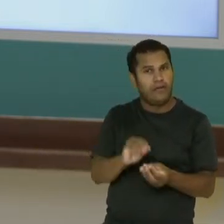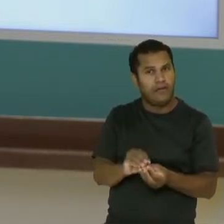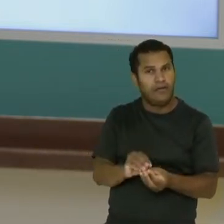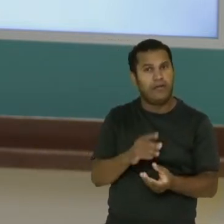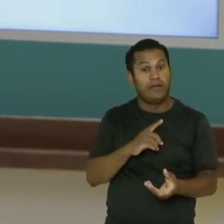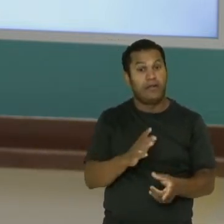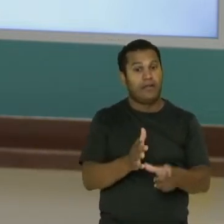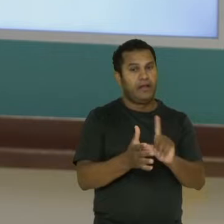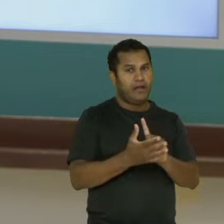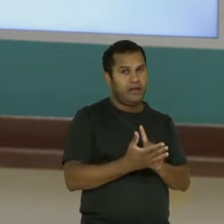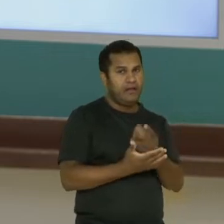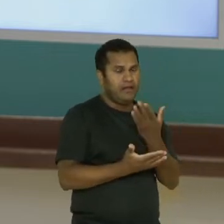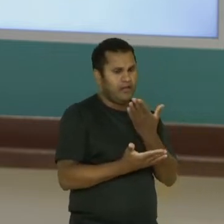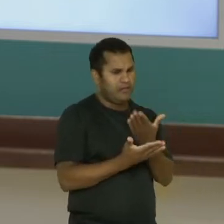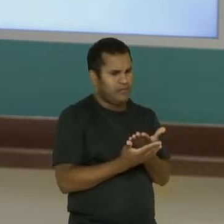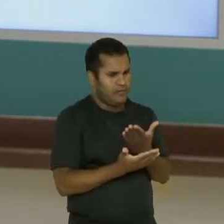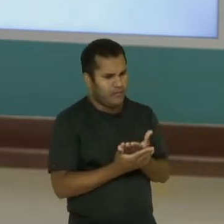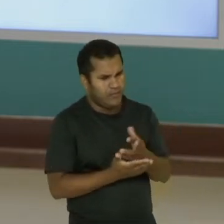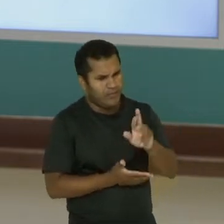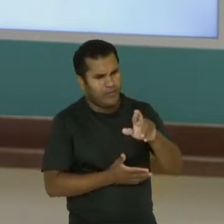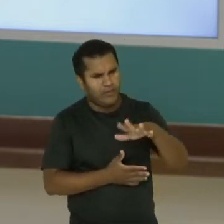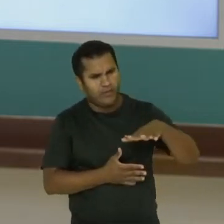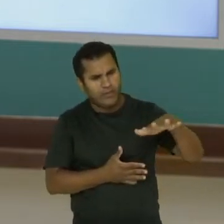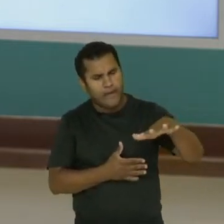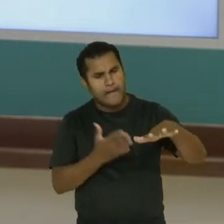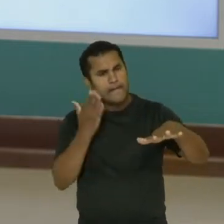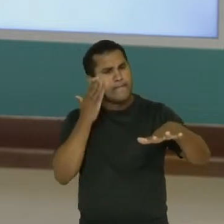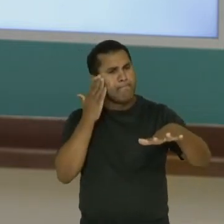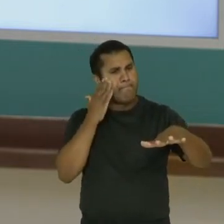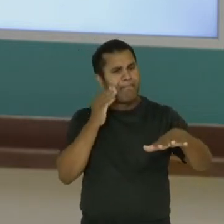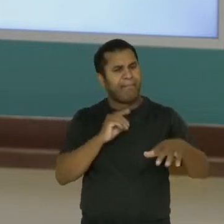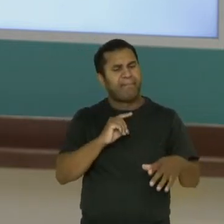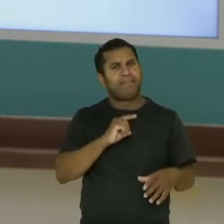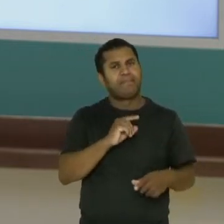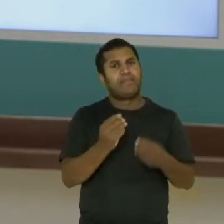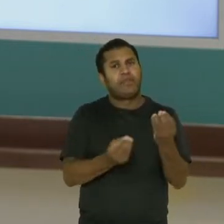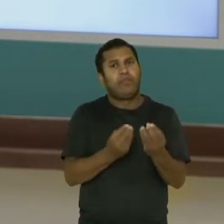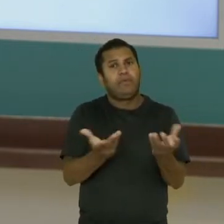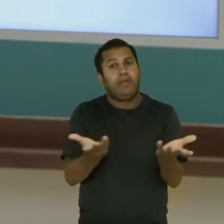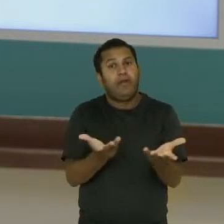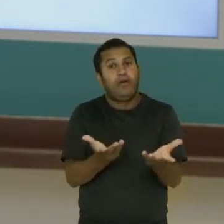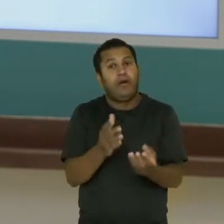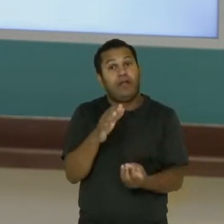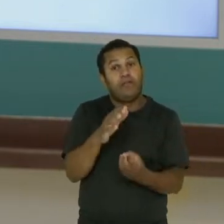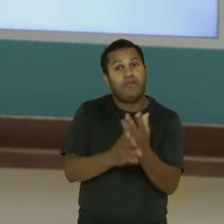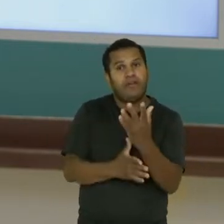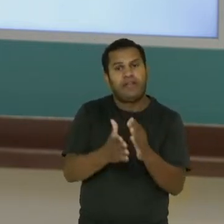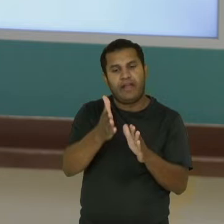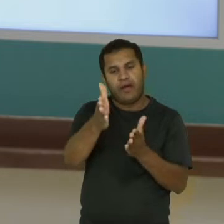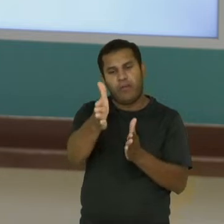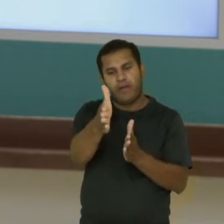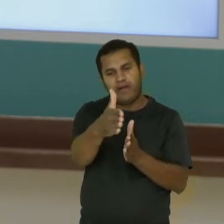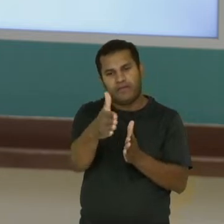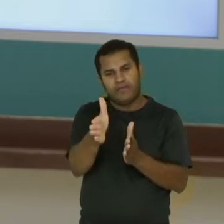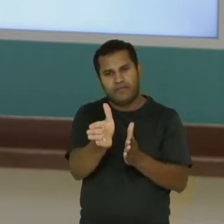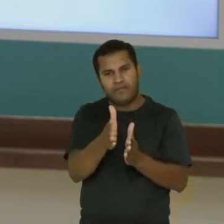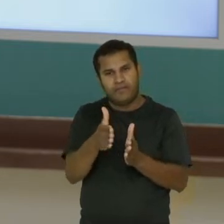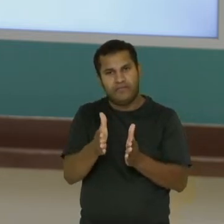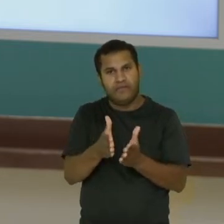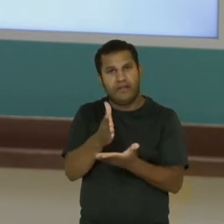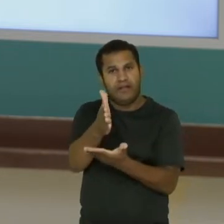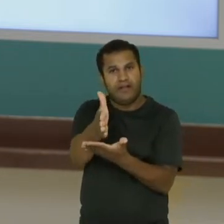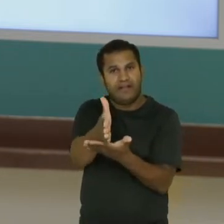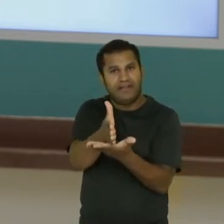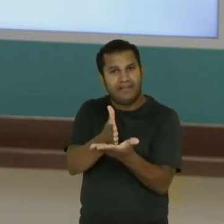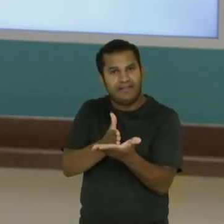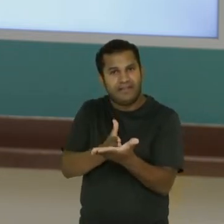que estudar o território para conseguir estabelecer essas divisões. Eu tenho que conhecer as características de um